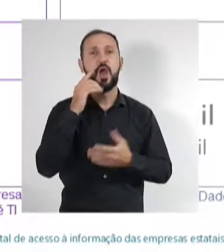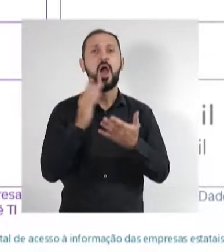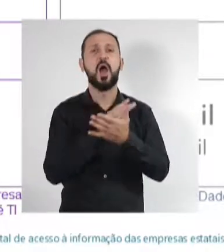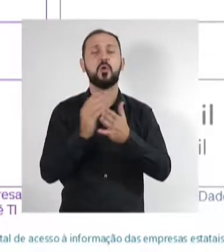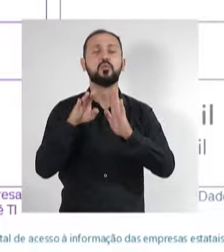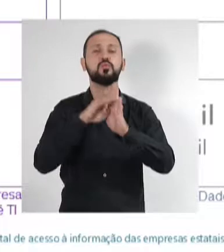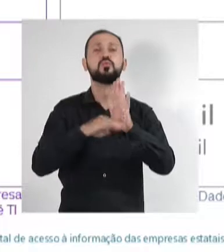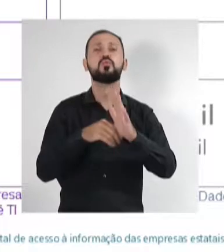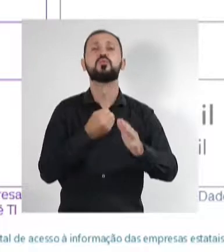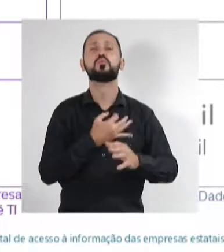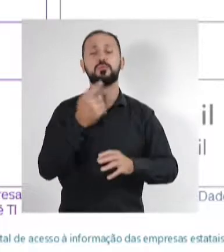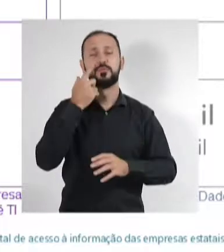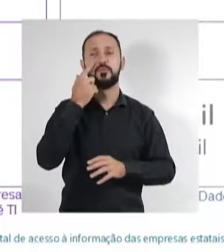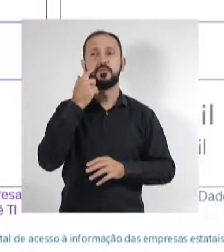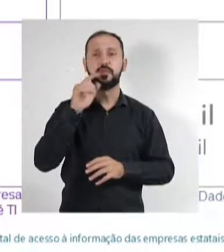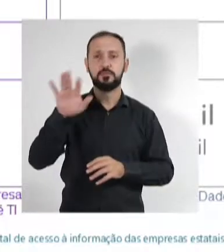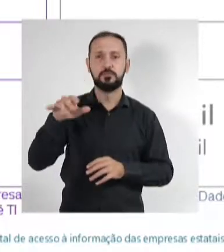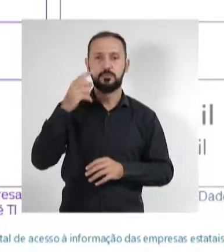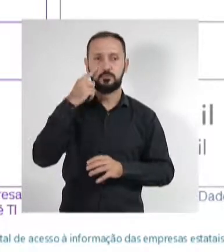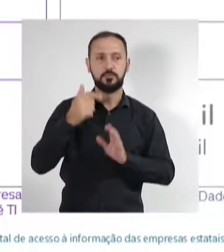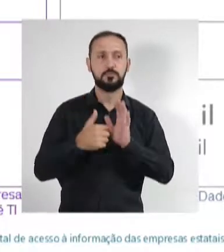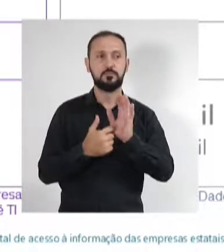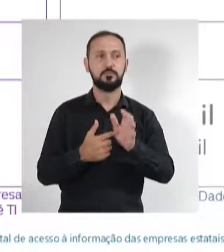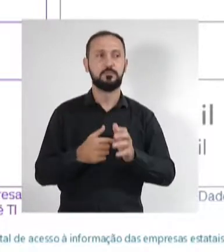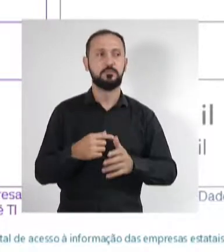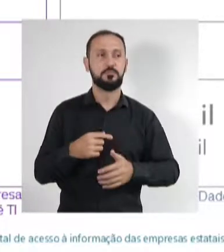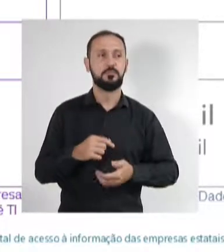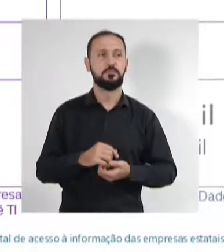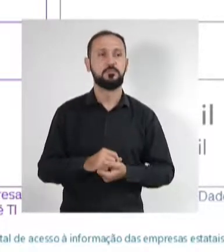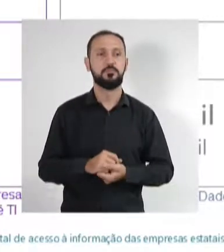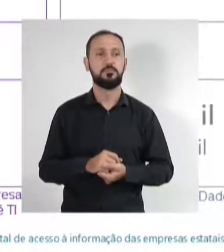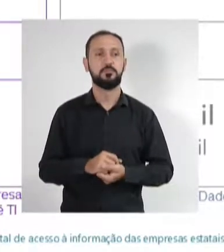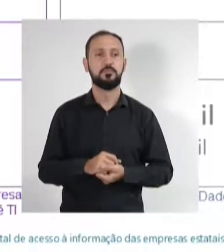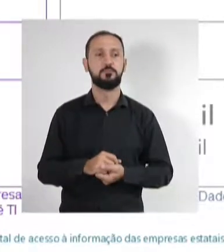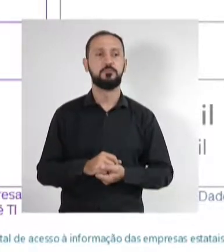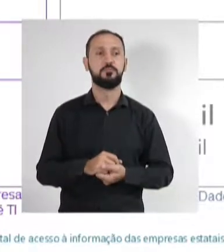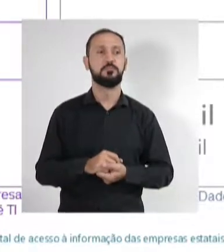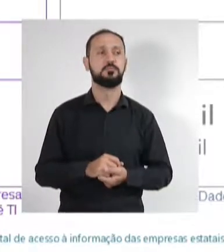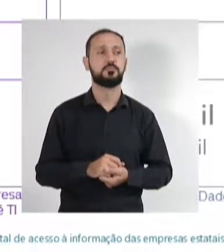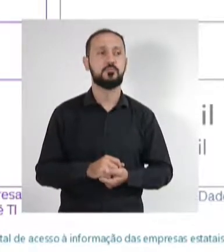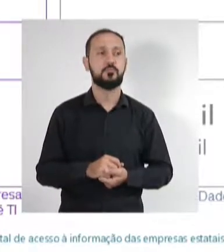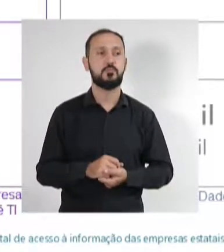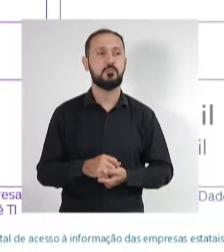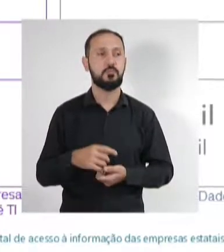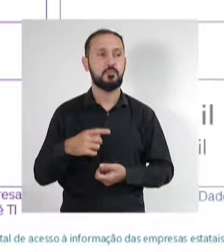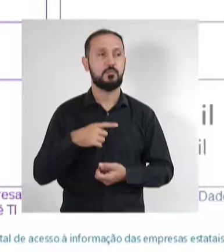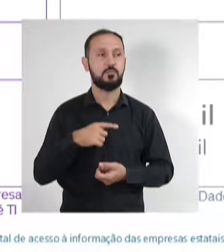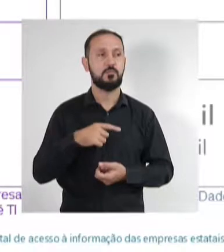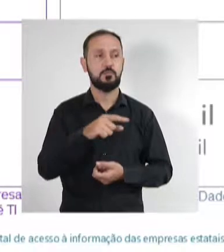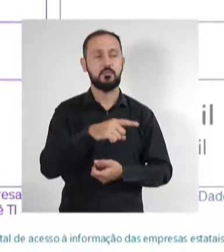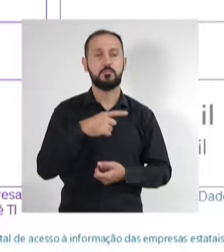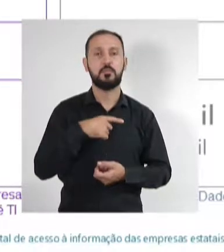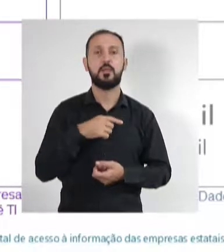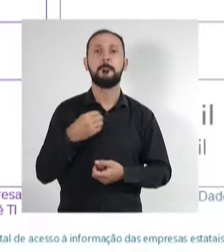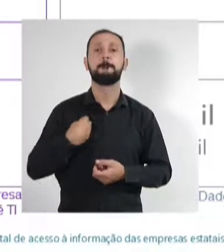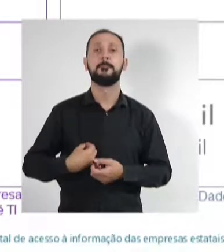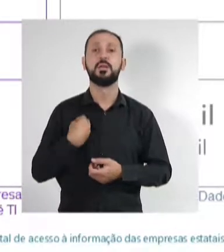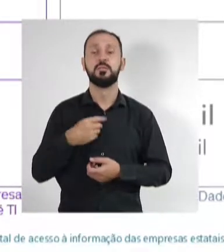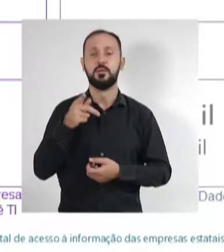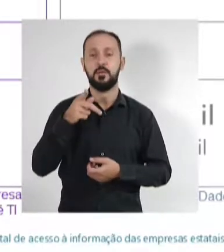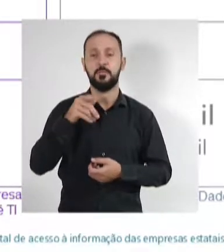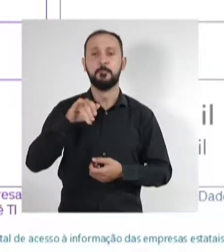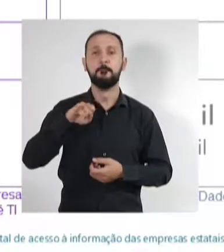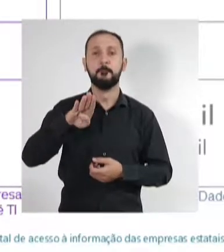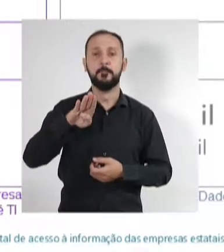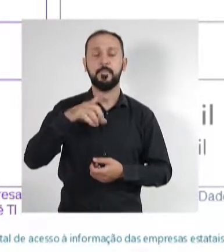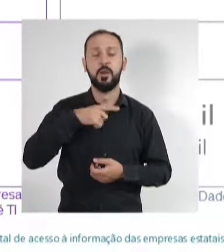alguns poucos números, eu não sei se tem laserzinho, mas enfim. Ali embaixo, a gente vê a participação do PIB do